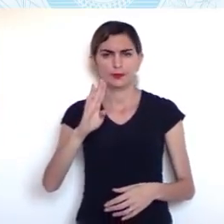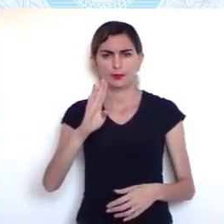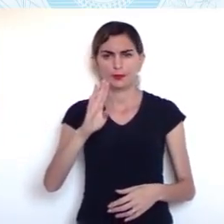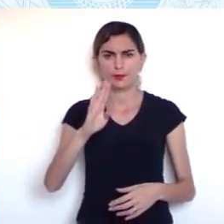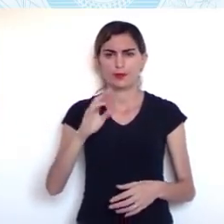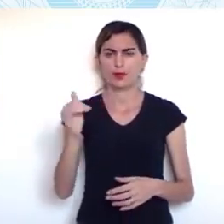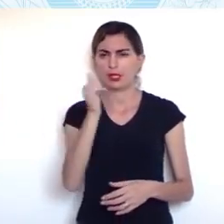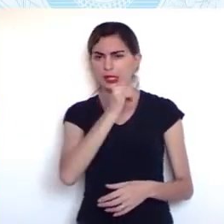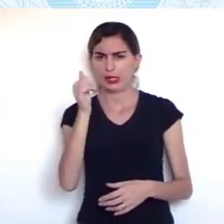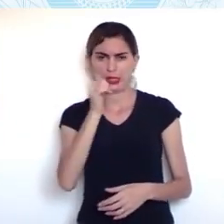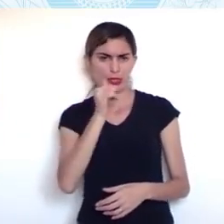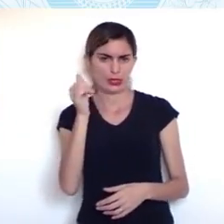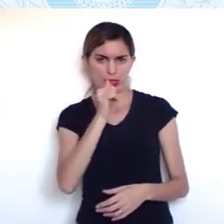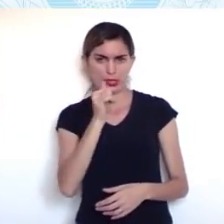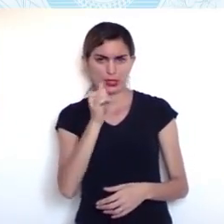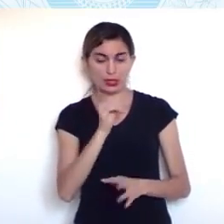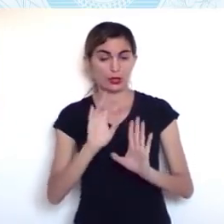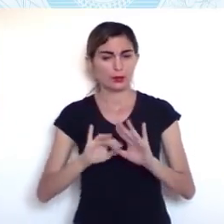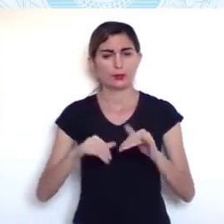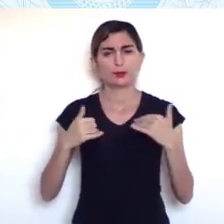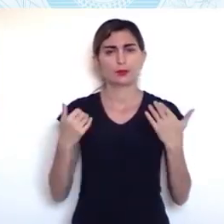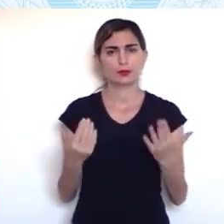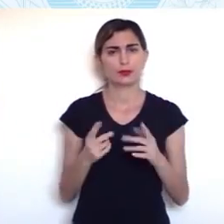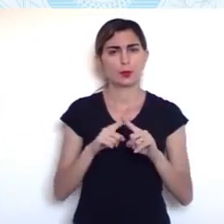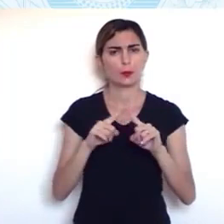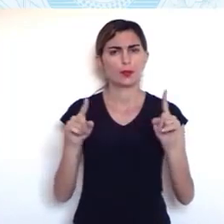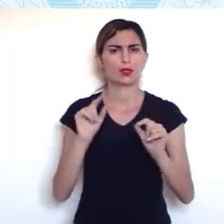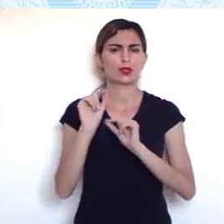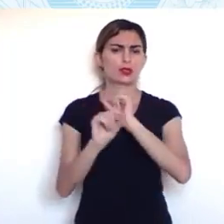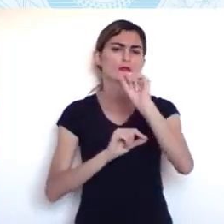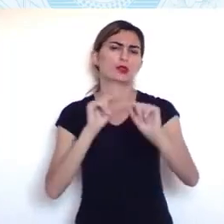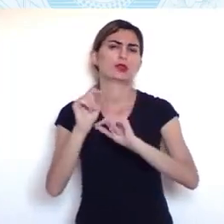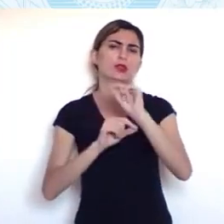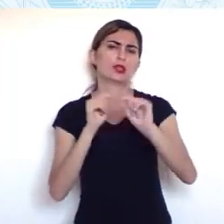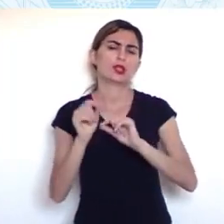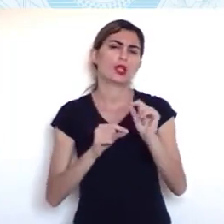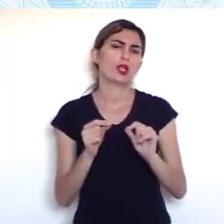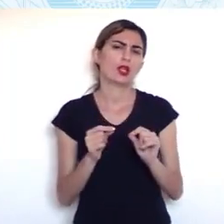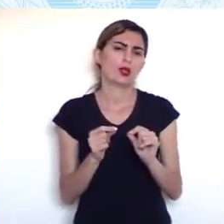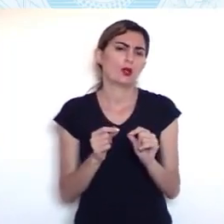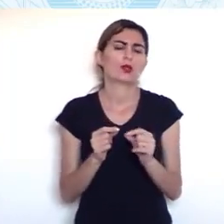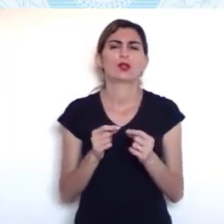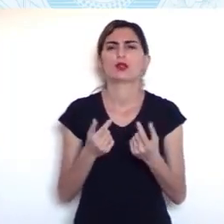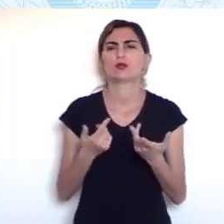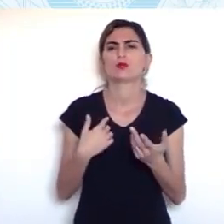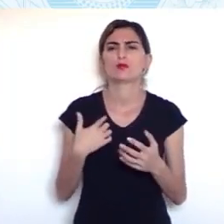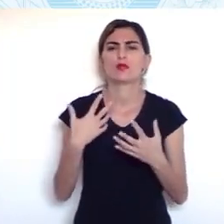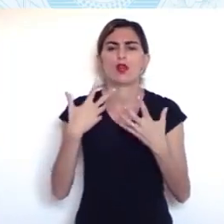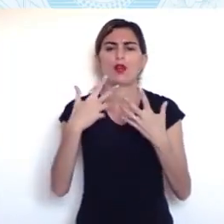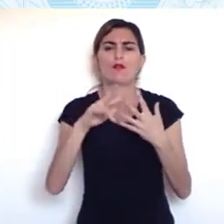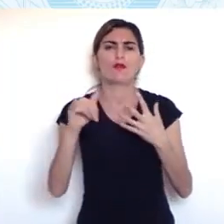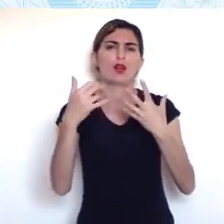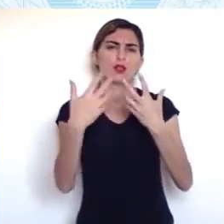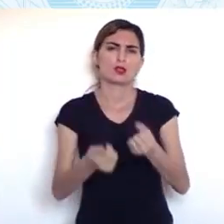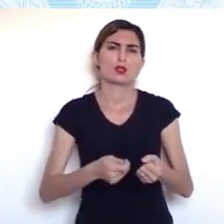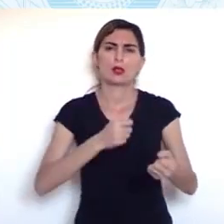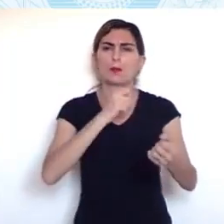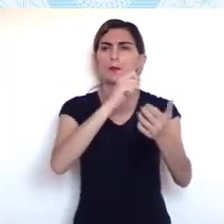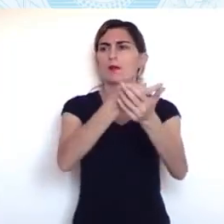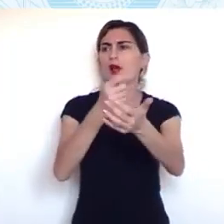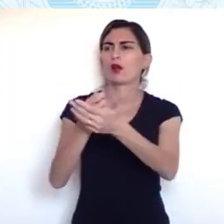não é isso, da Itália. Então, mas quem vai patrocinar